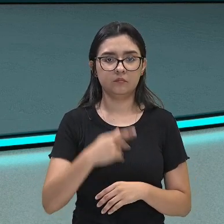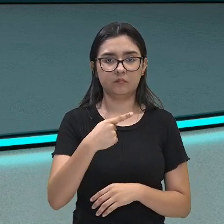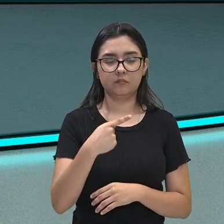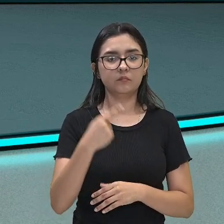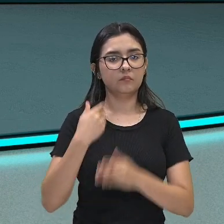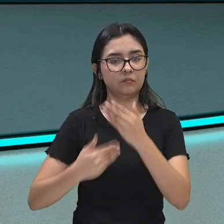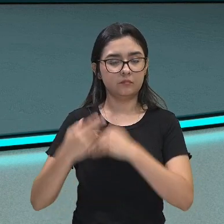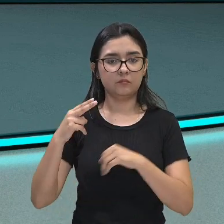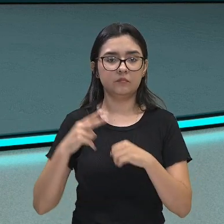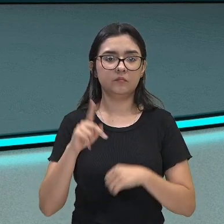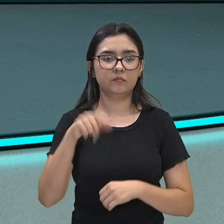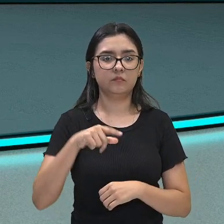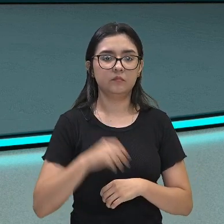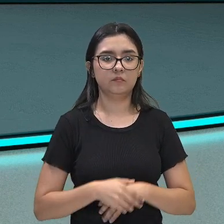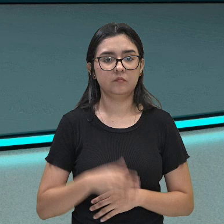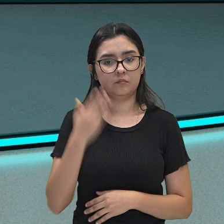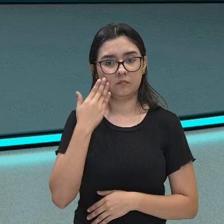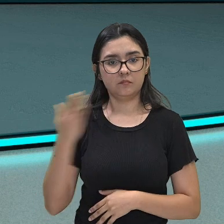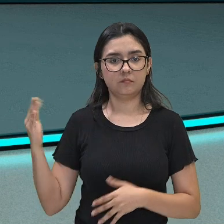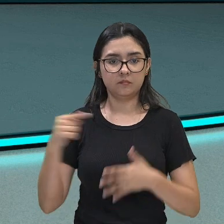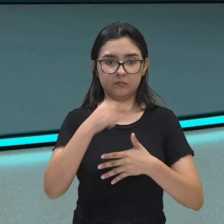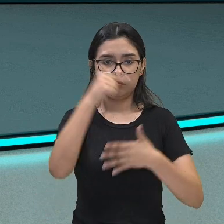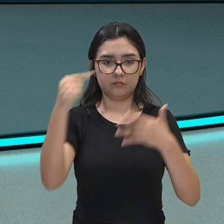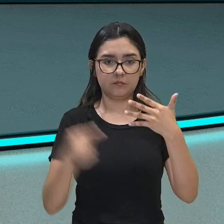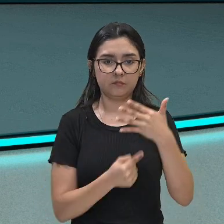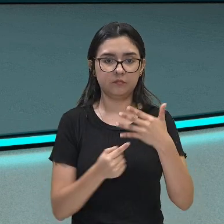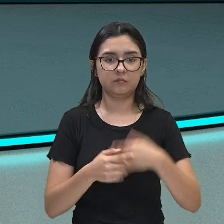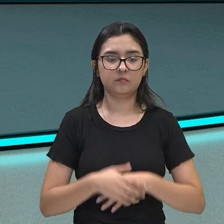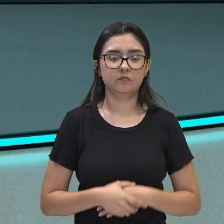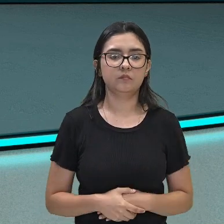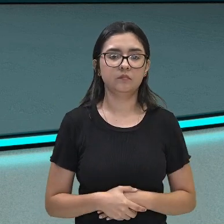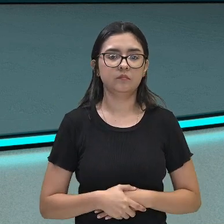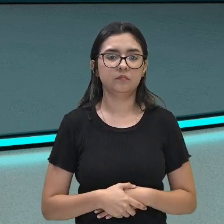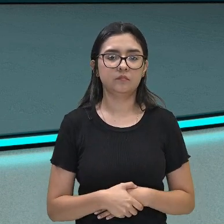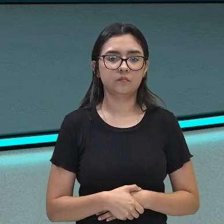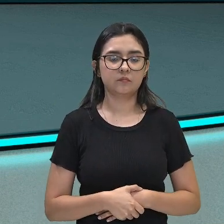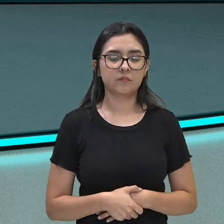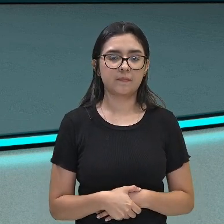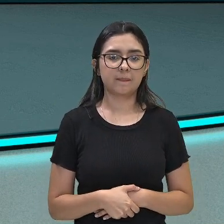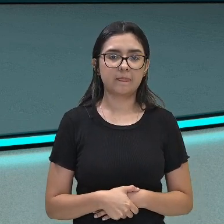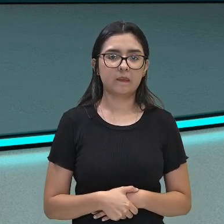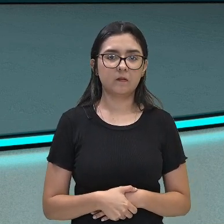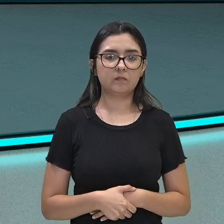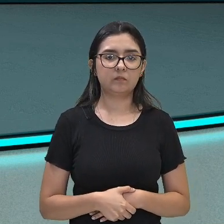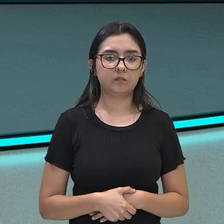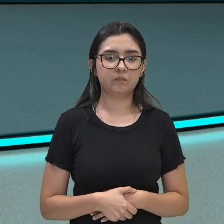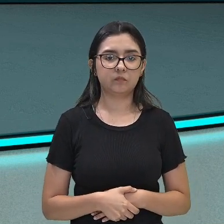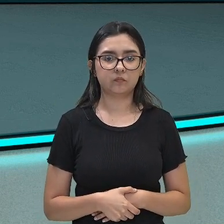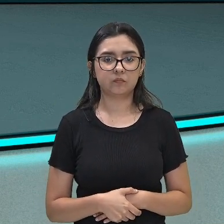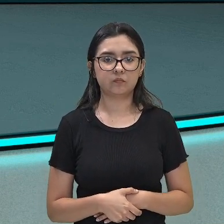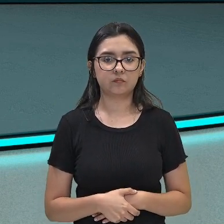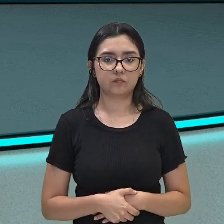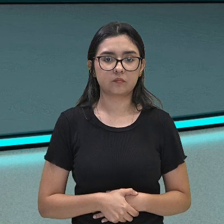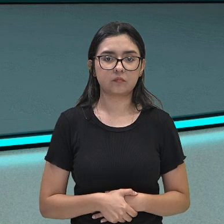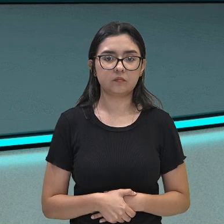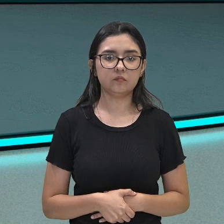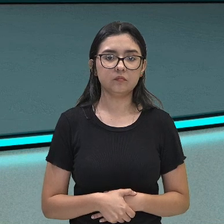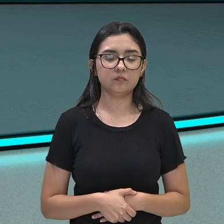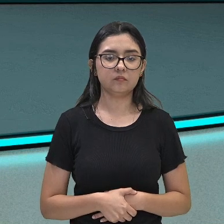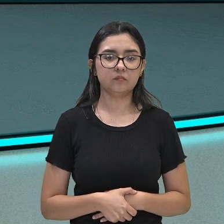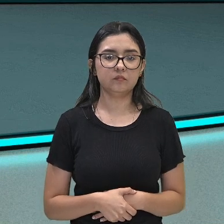indefinido, que são ayer, anoche, antes de ayer, la semana passada, el mes, año passado,